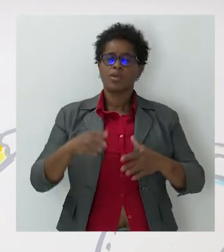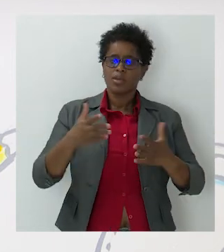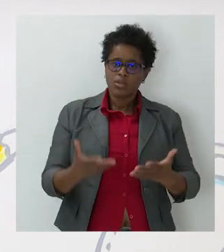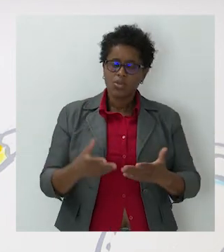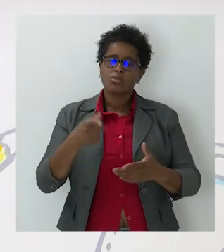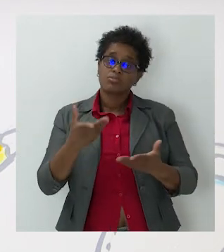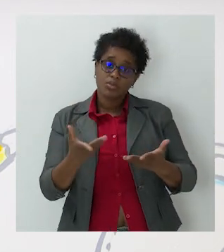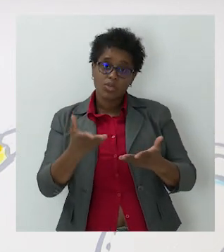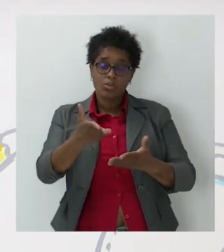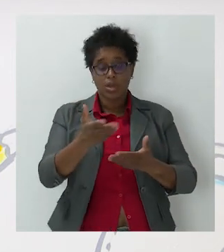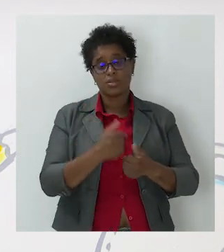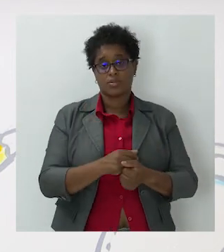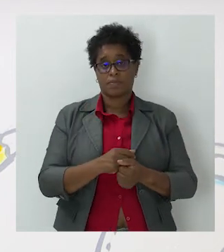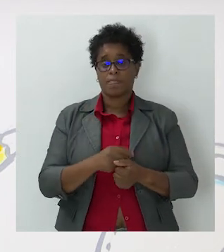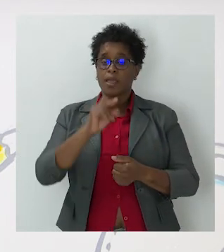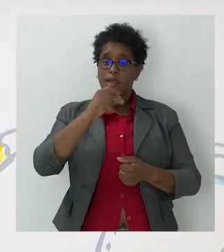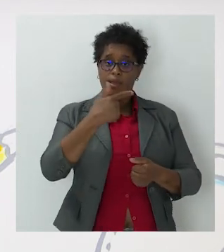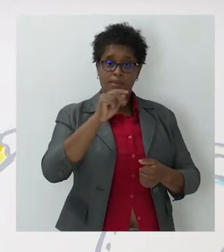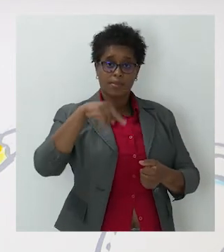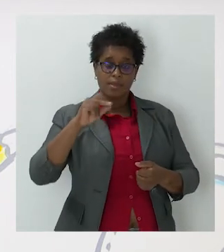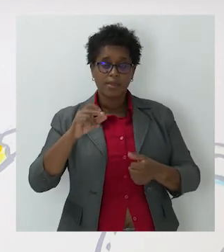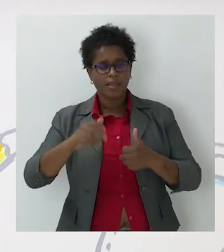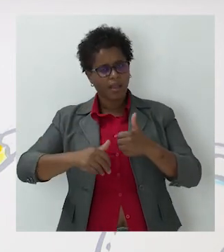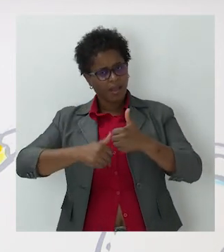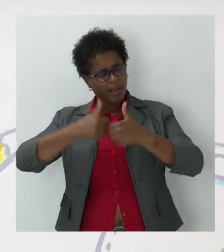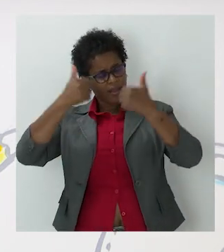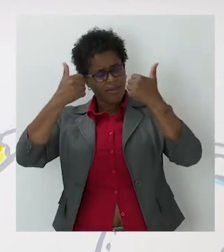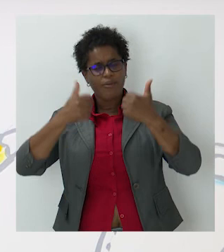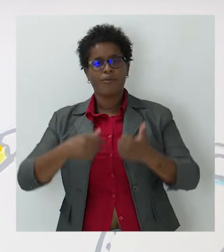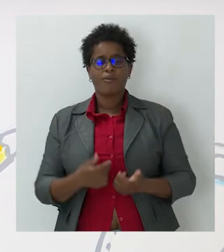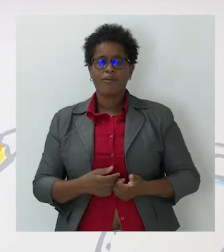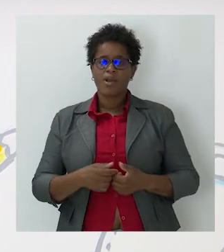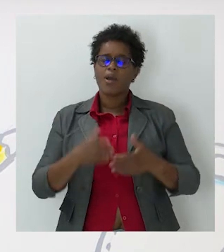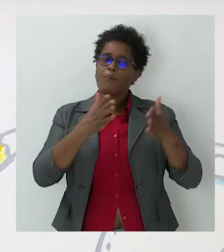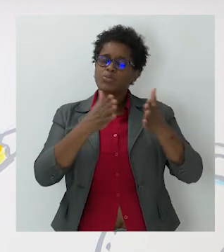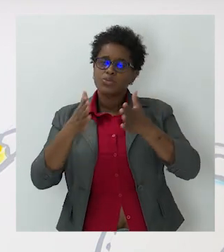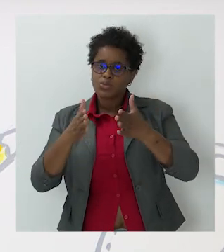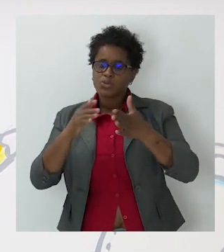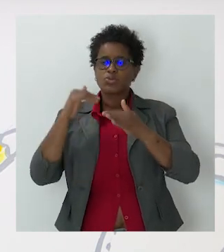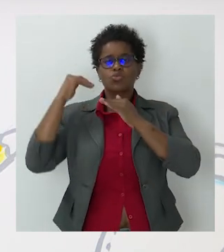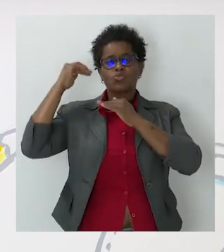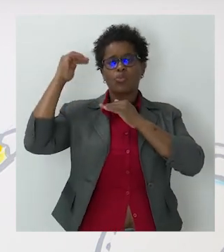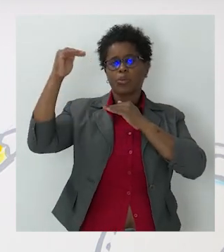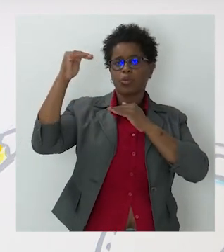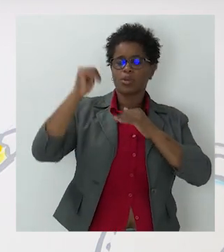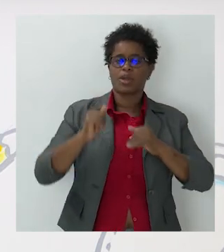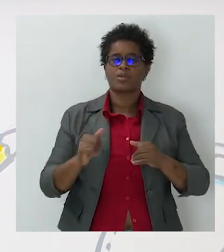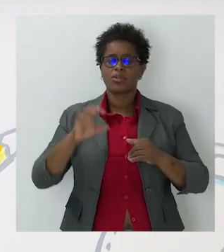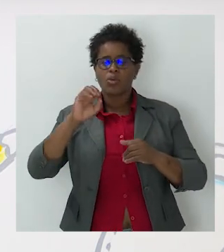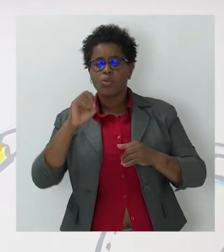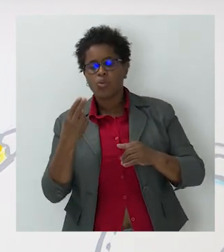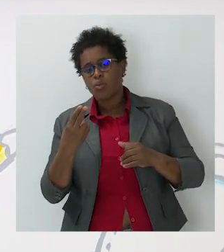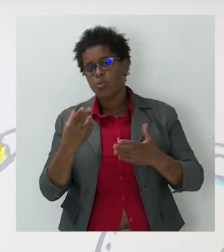esta razão, Atenas ganhou a posição de superioridade, ou então